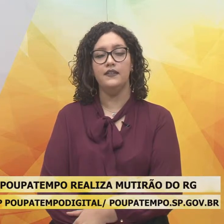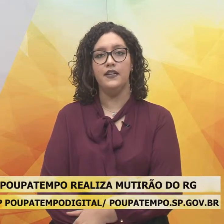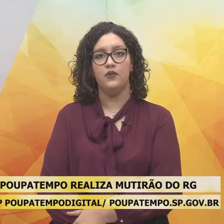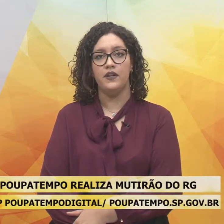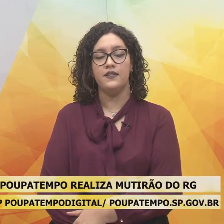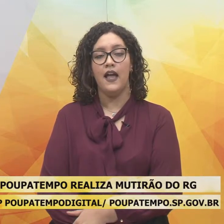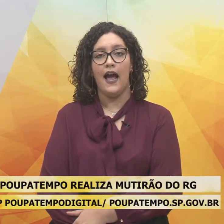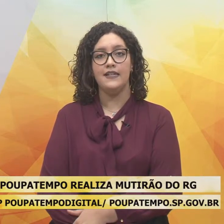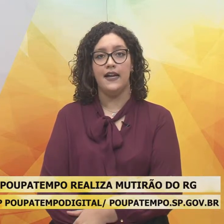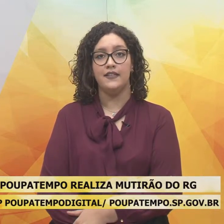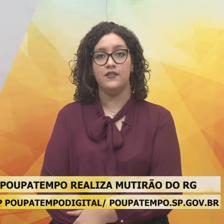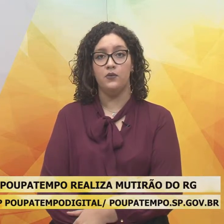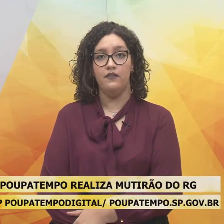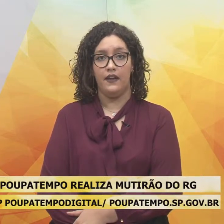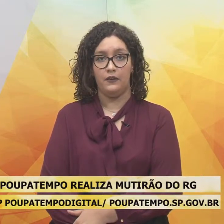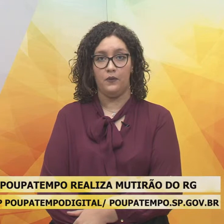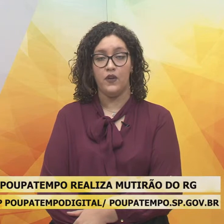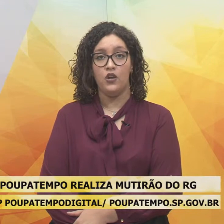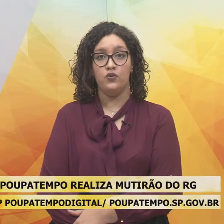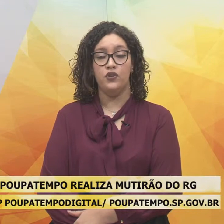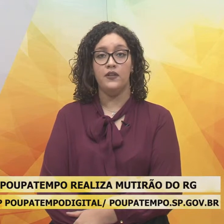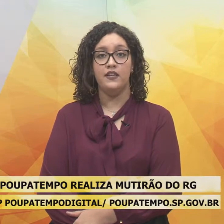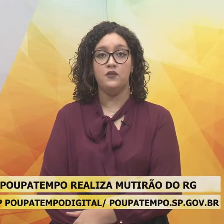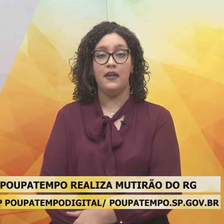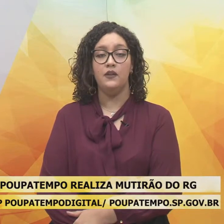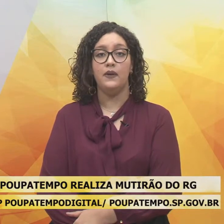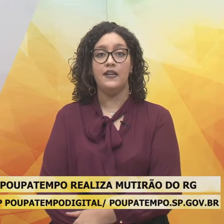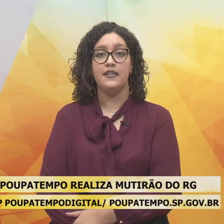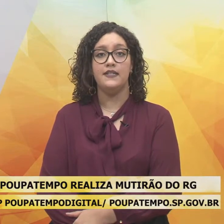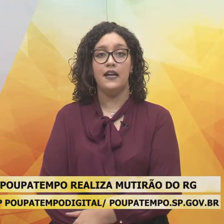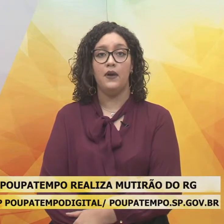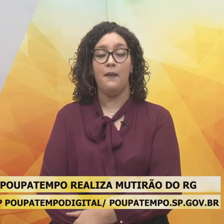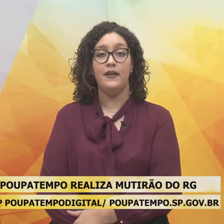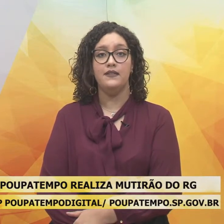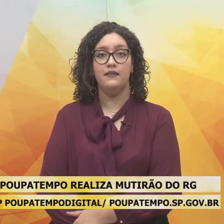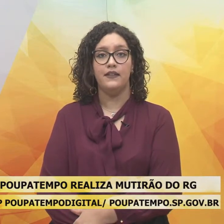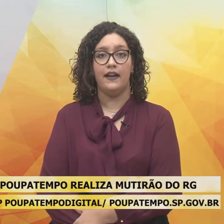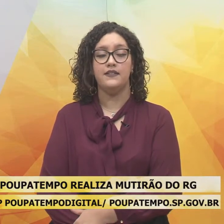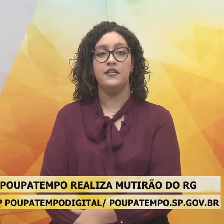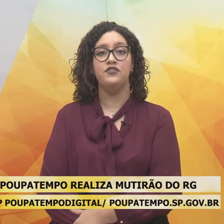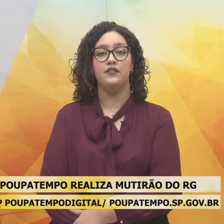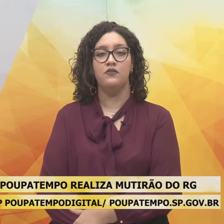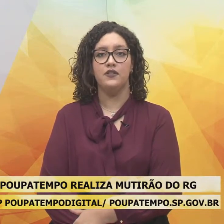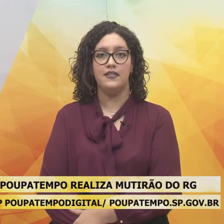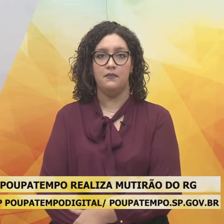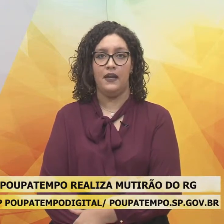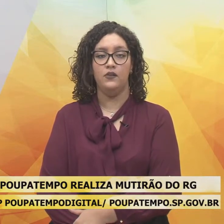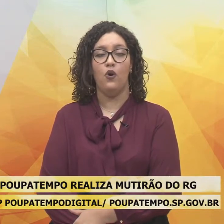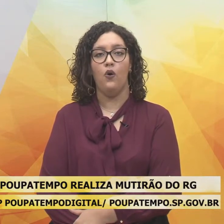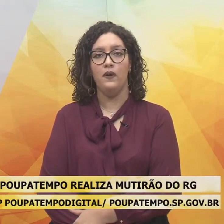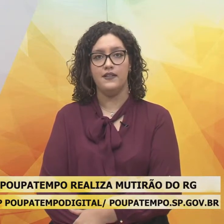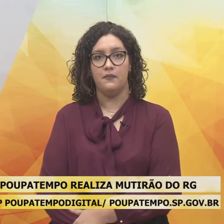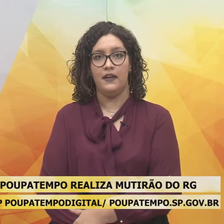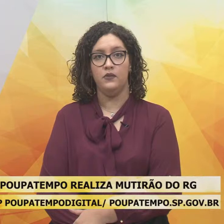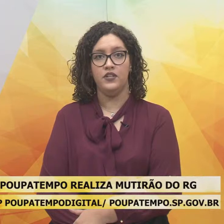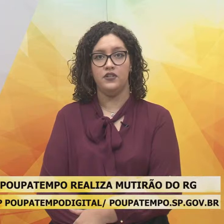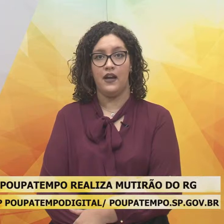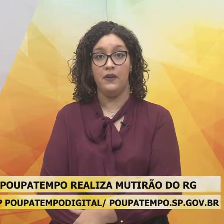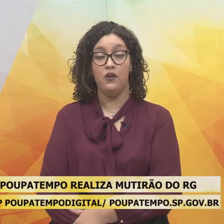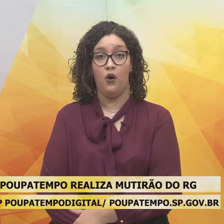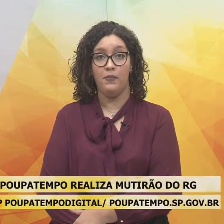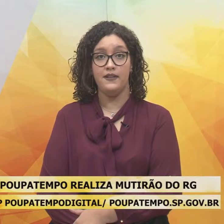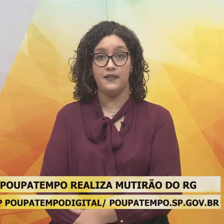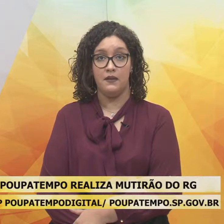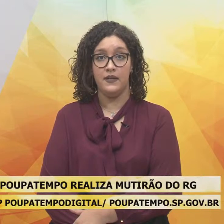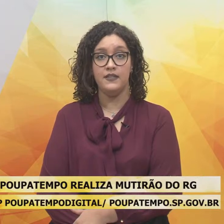quintas-feiras anteriores às datas do evento. No dia do atendimento, é necessário apresentar certidão de nascimento ou casamento